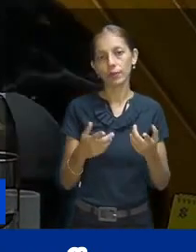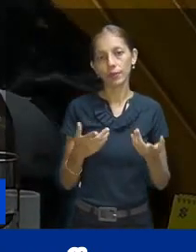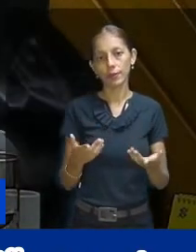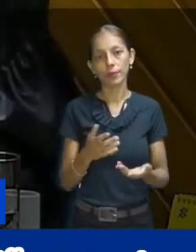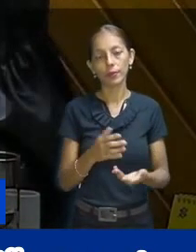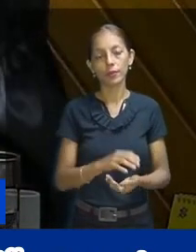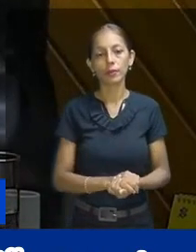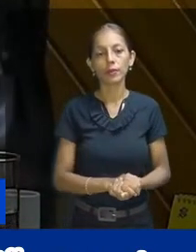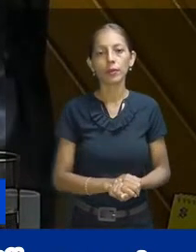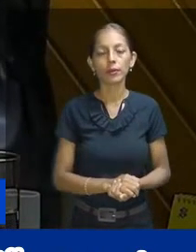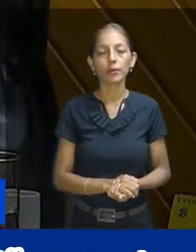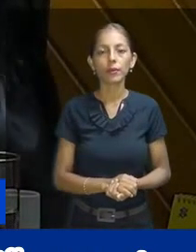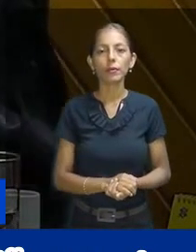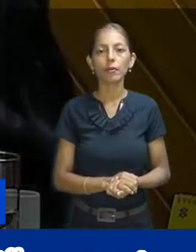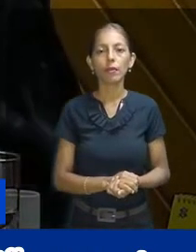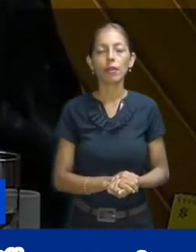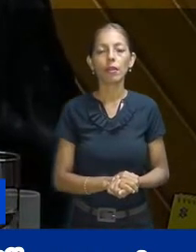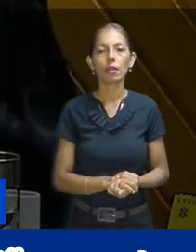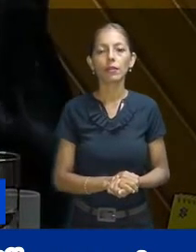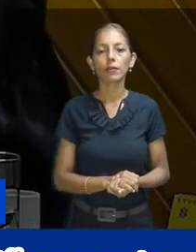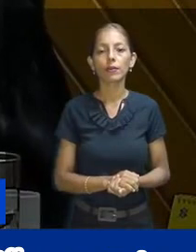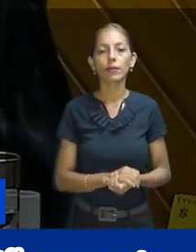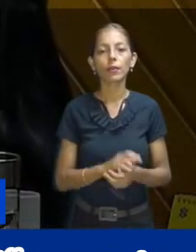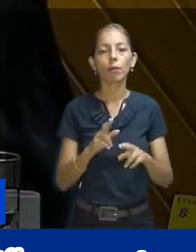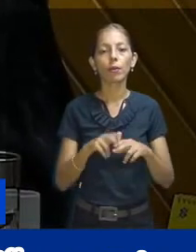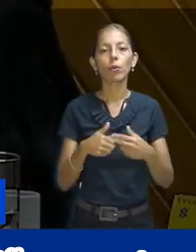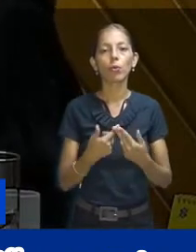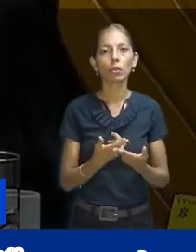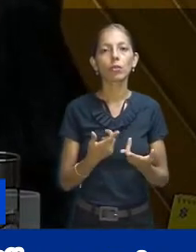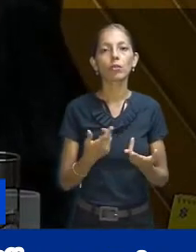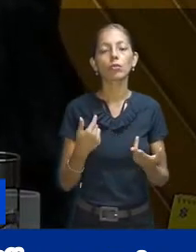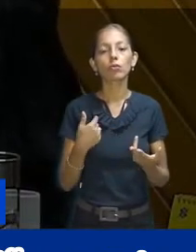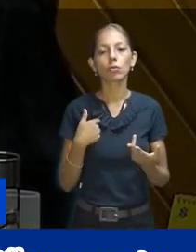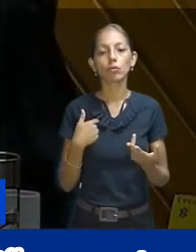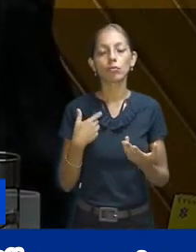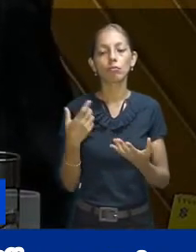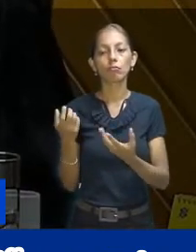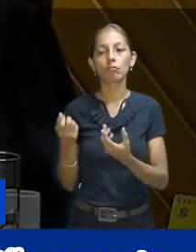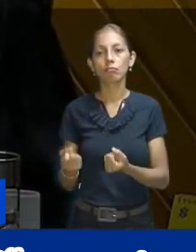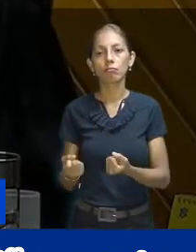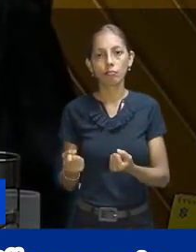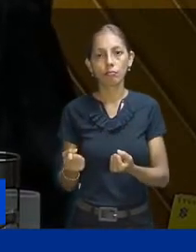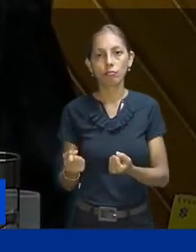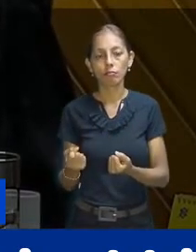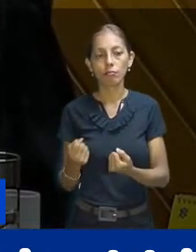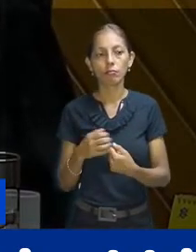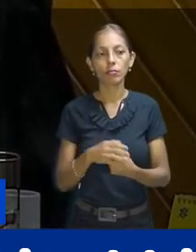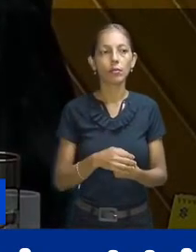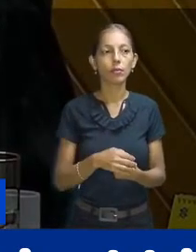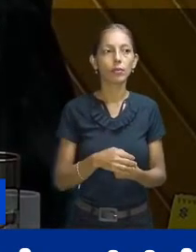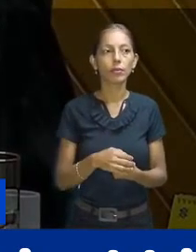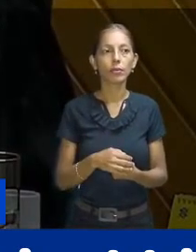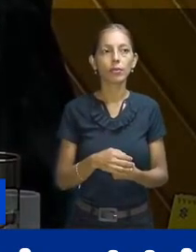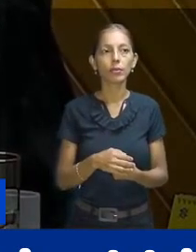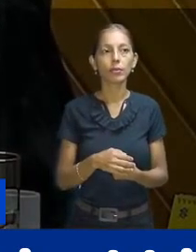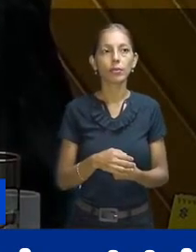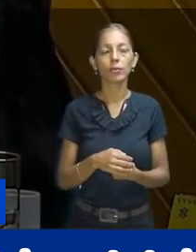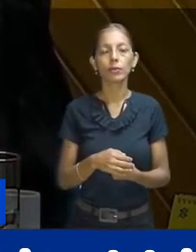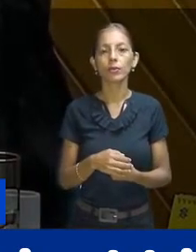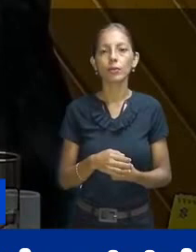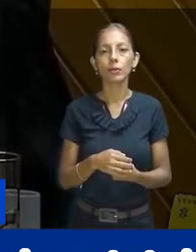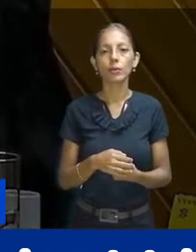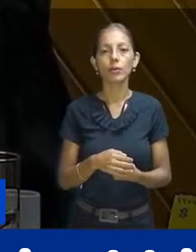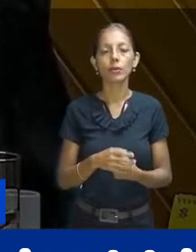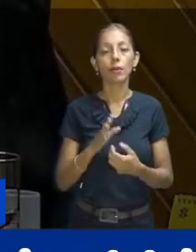as contas que estão sendo prestadas. E por esse motivo acolho os embargos, tão somente para fazer